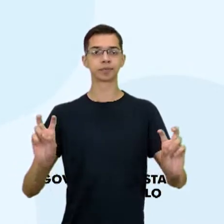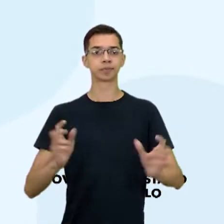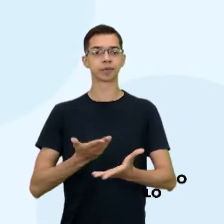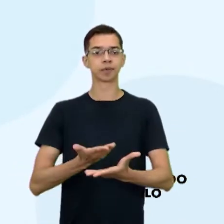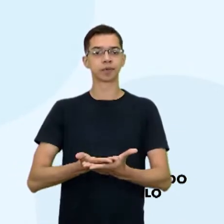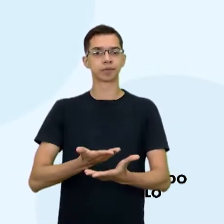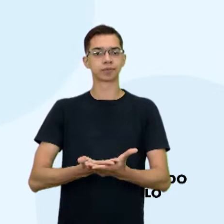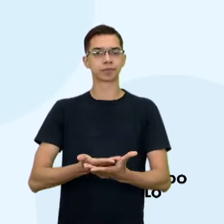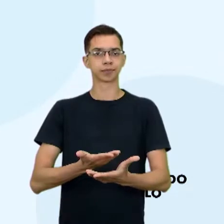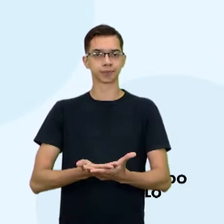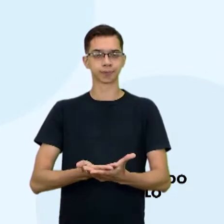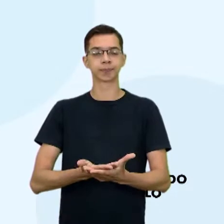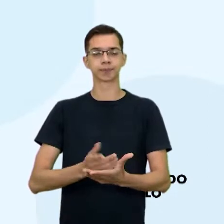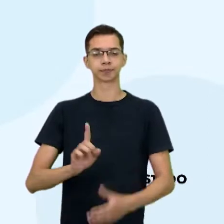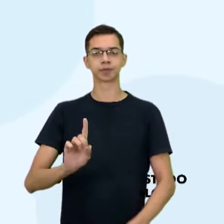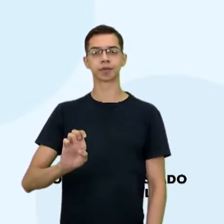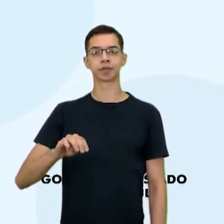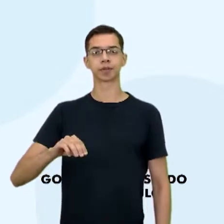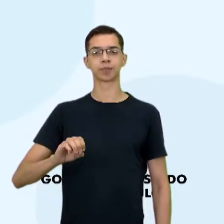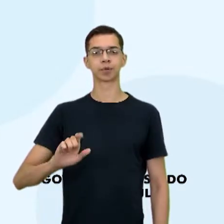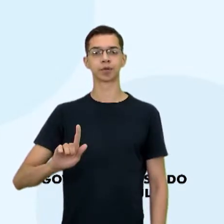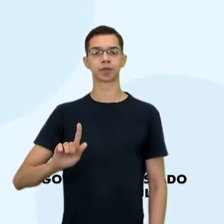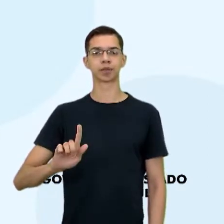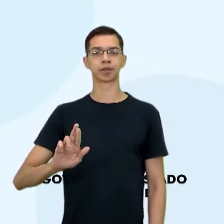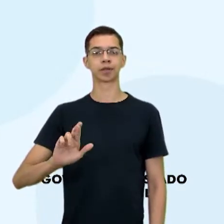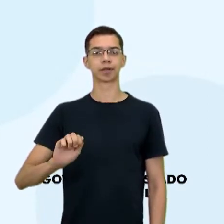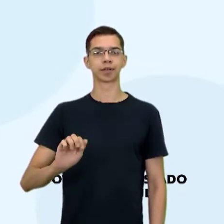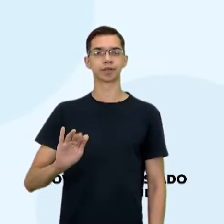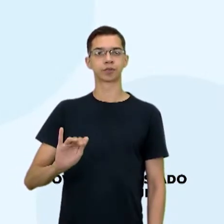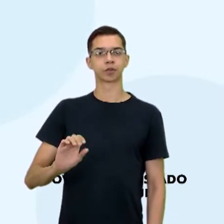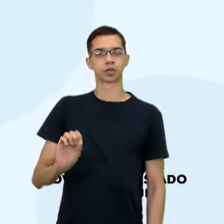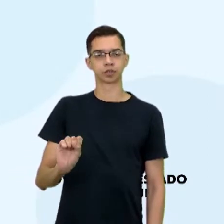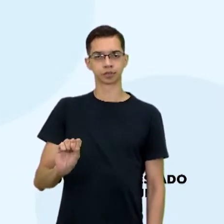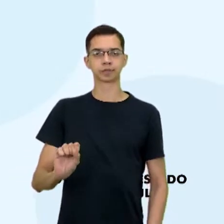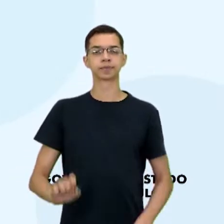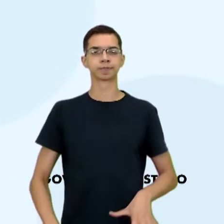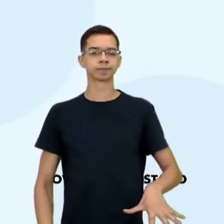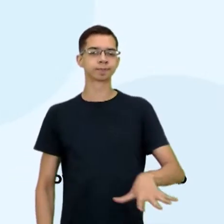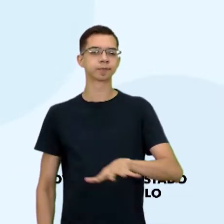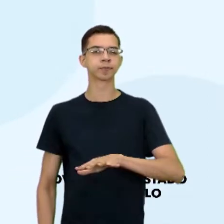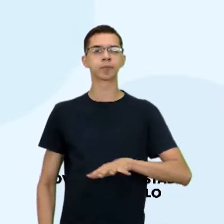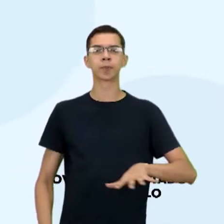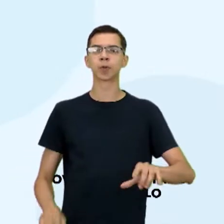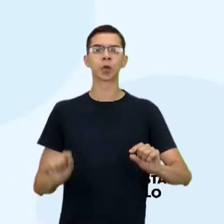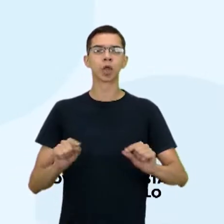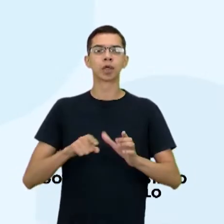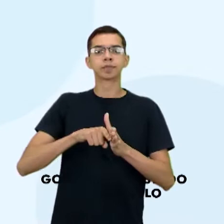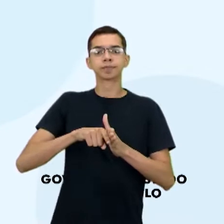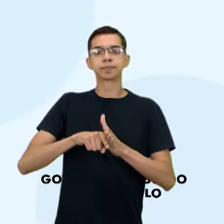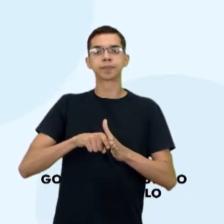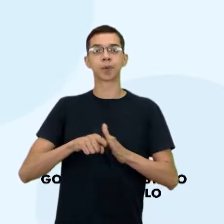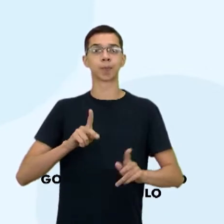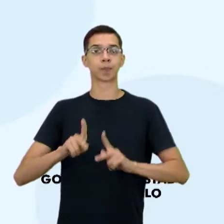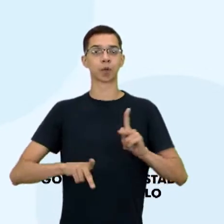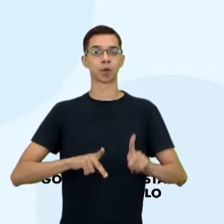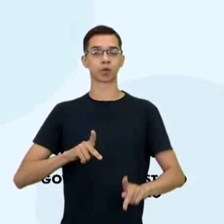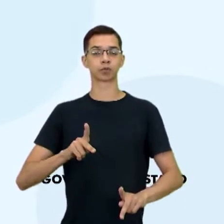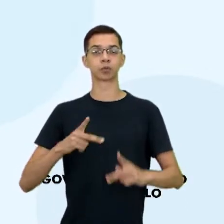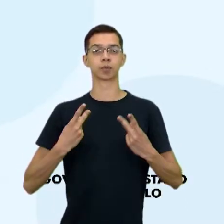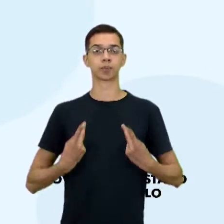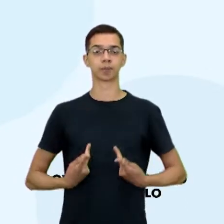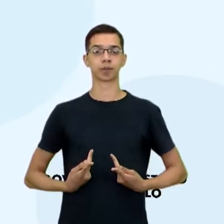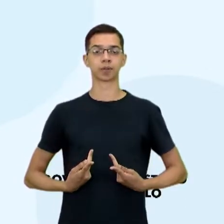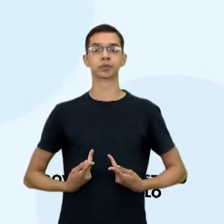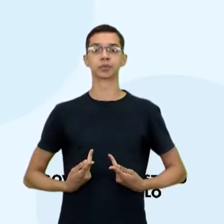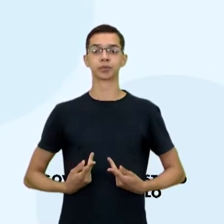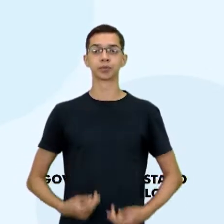estudos demográficos, tá certo? Então o componente aí é demografia, investigação das populações humanas, é o componente